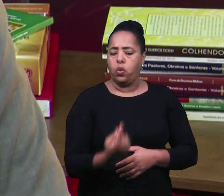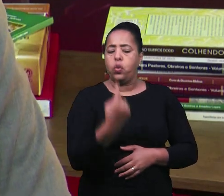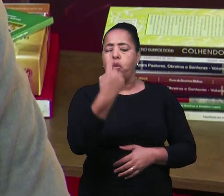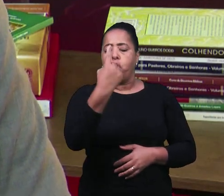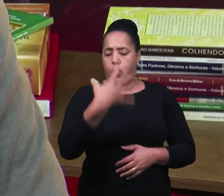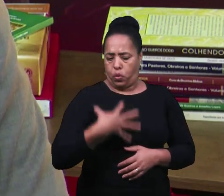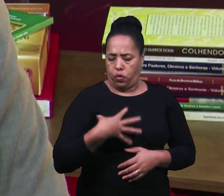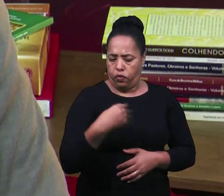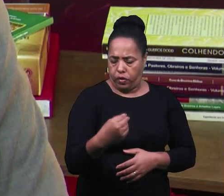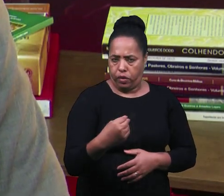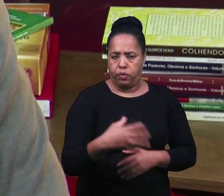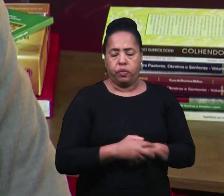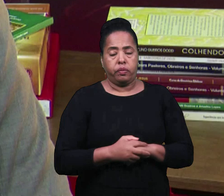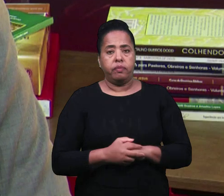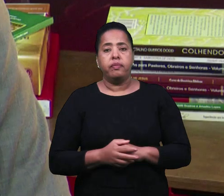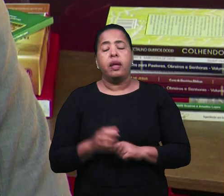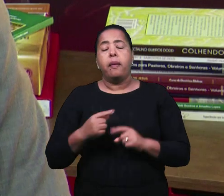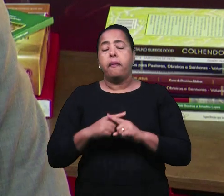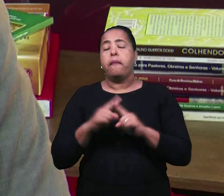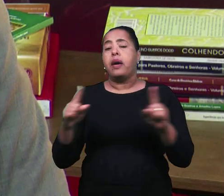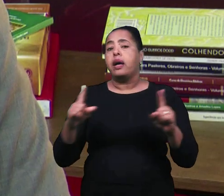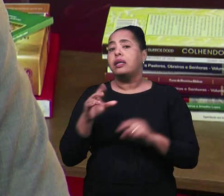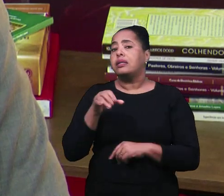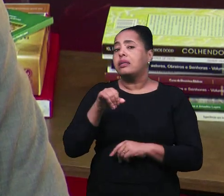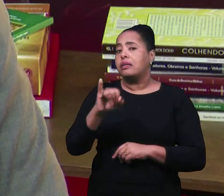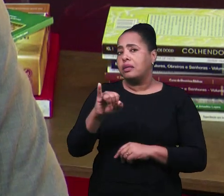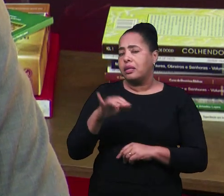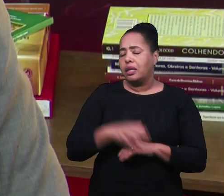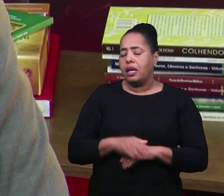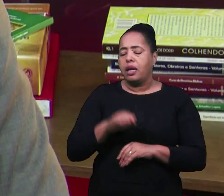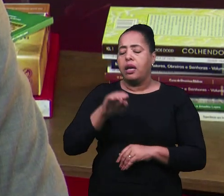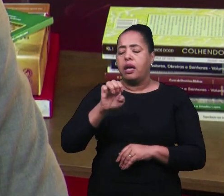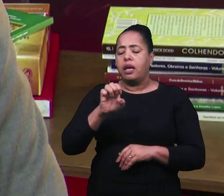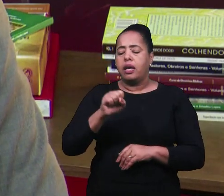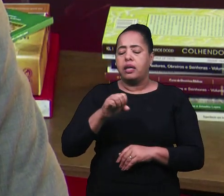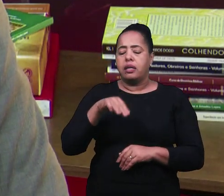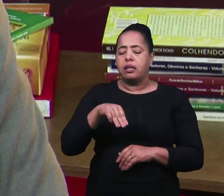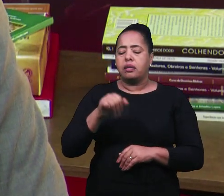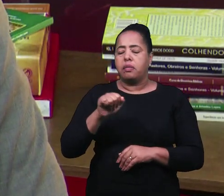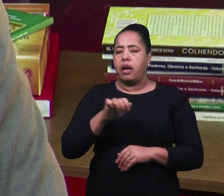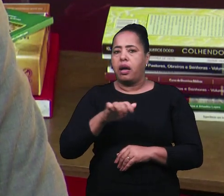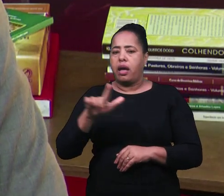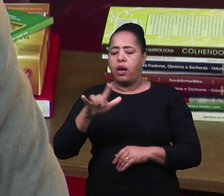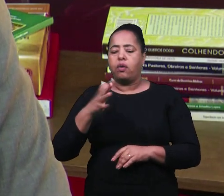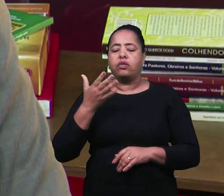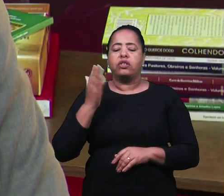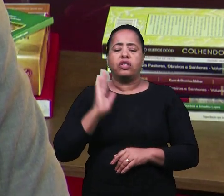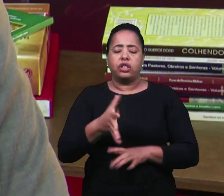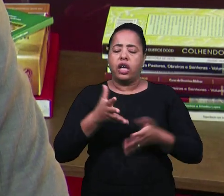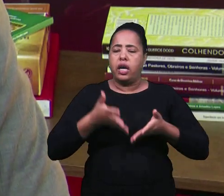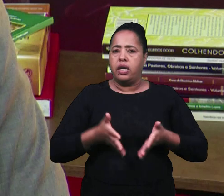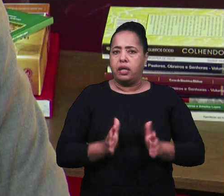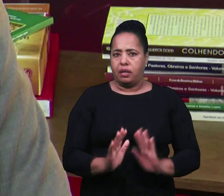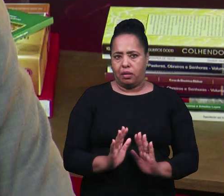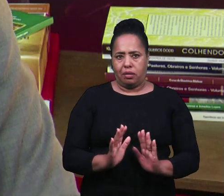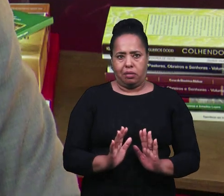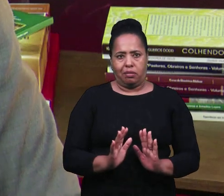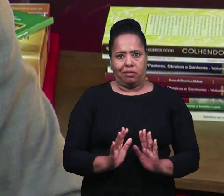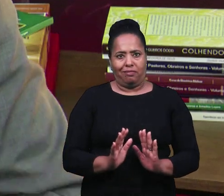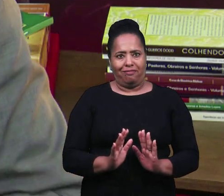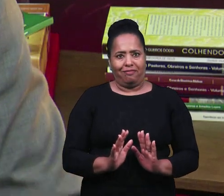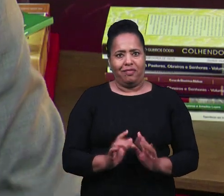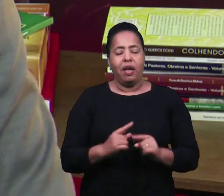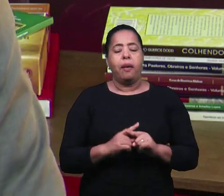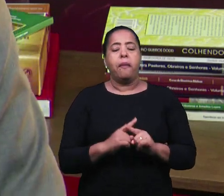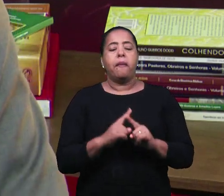filho. Mas se nós formos olhar, Ismael já havia nascido, que era o filho da escrava.